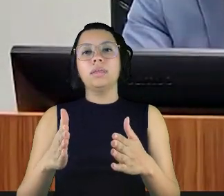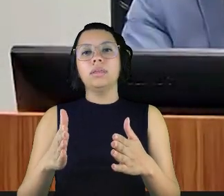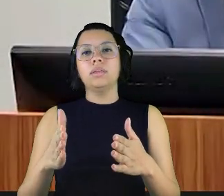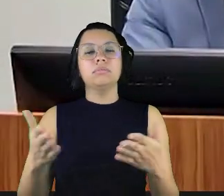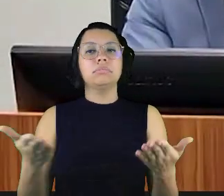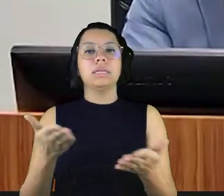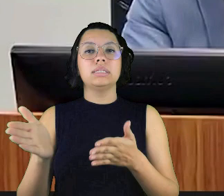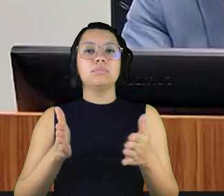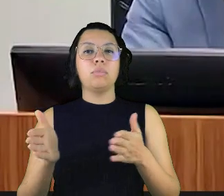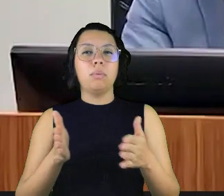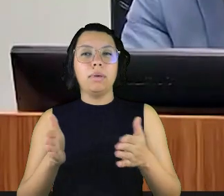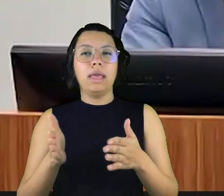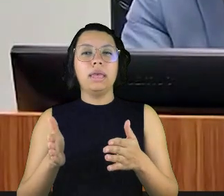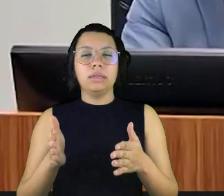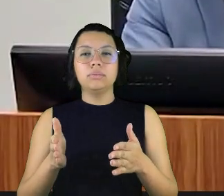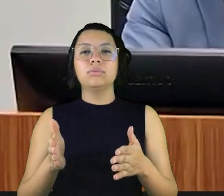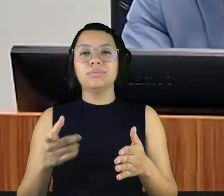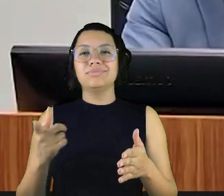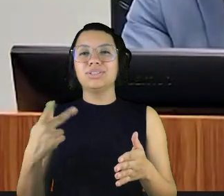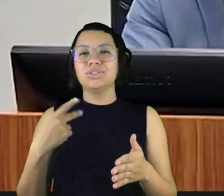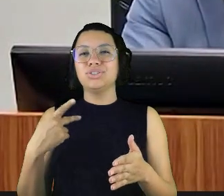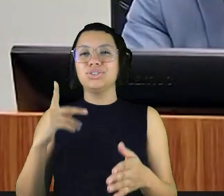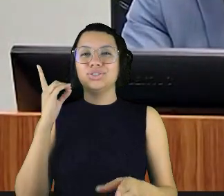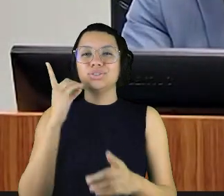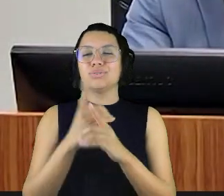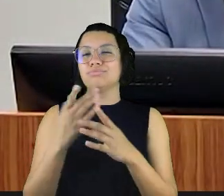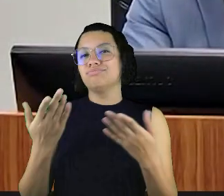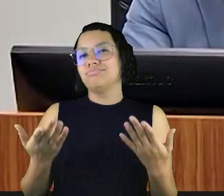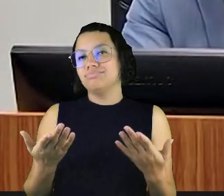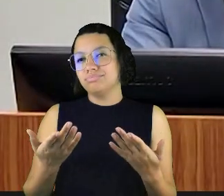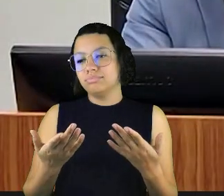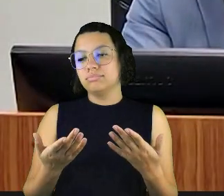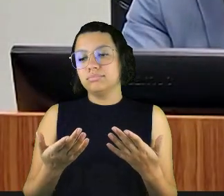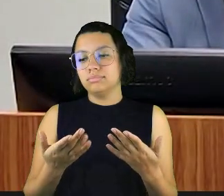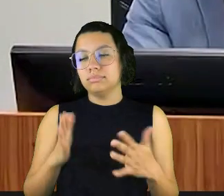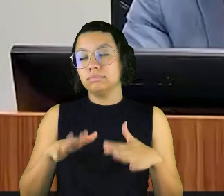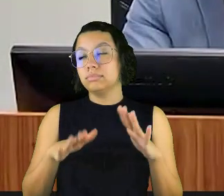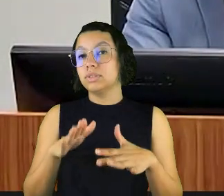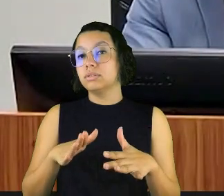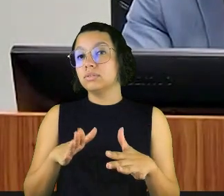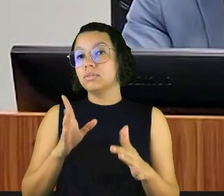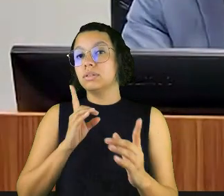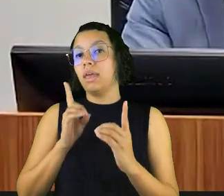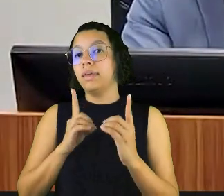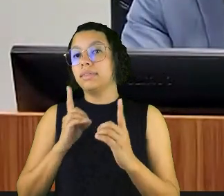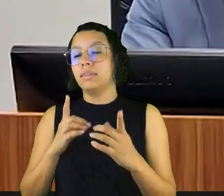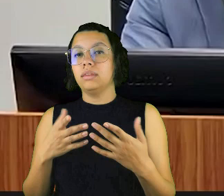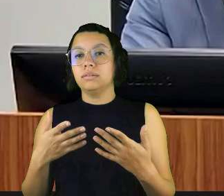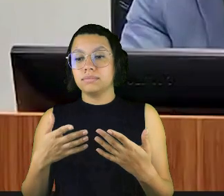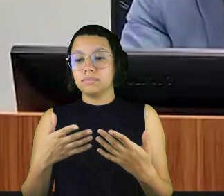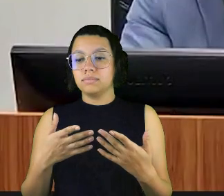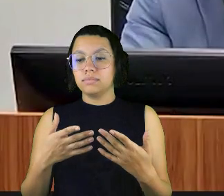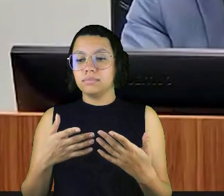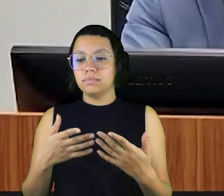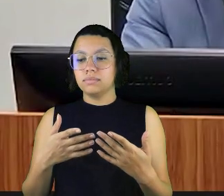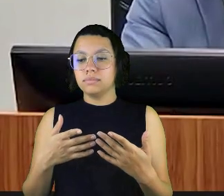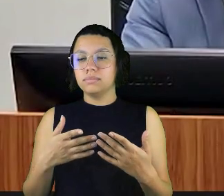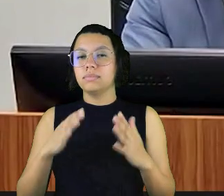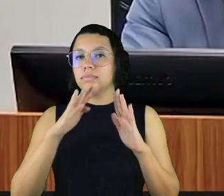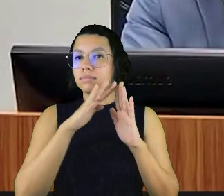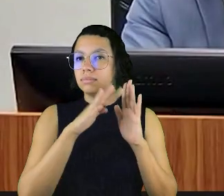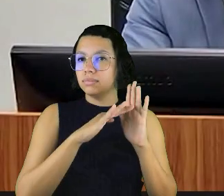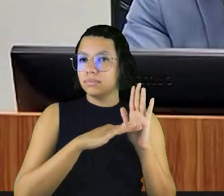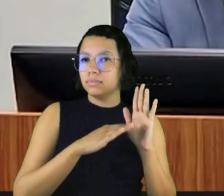encontra, que talvez atenda as hipóteses que vêm tramitando aí na unidade